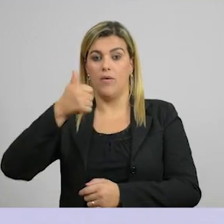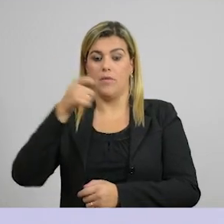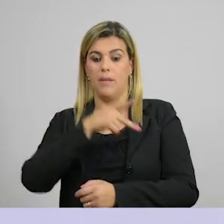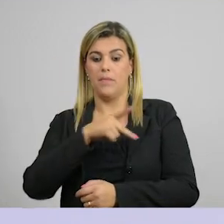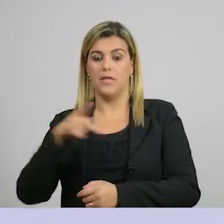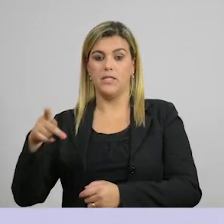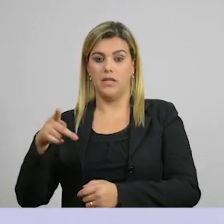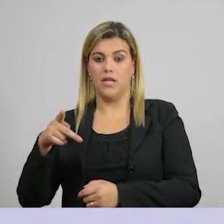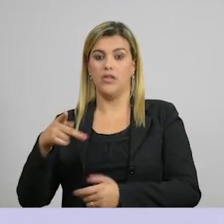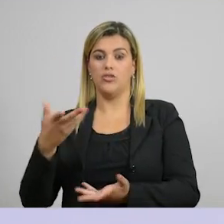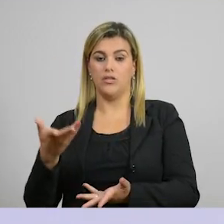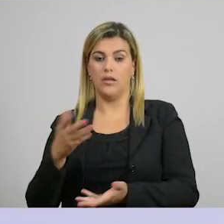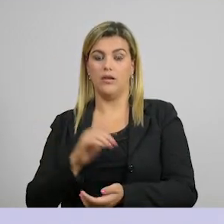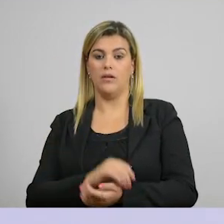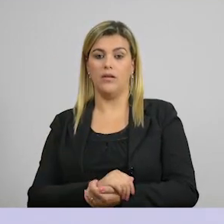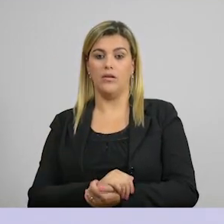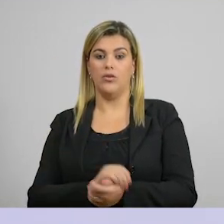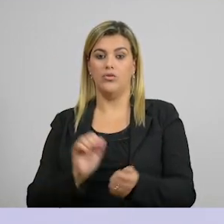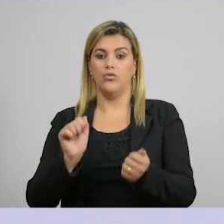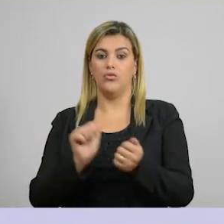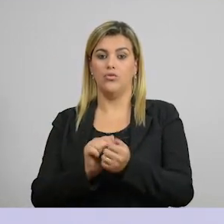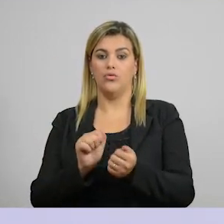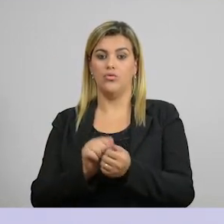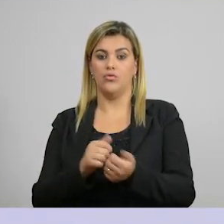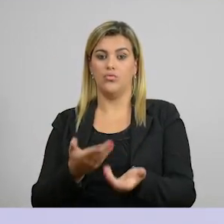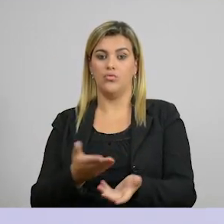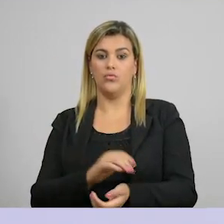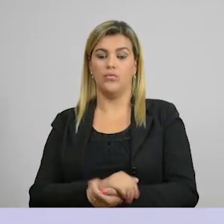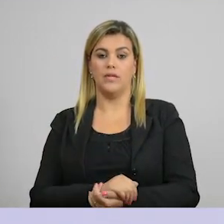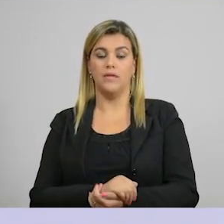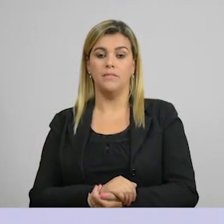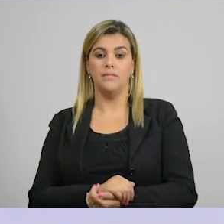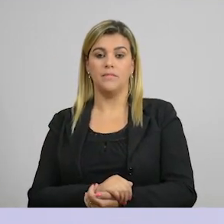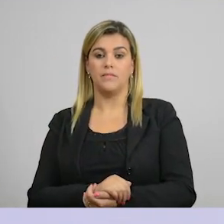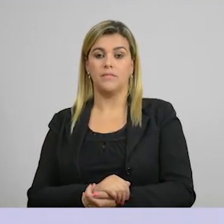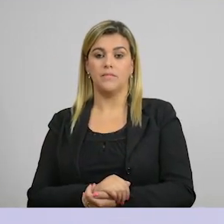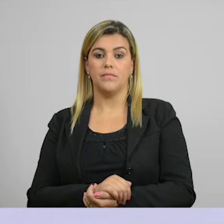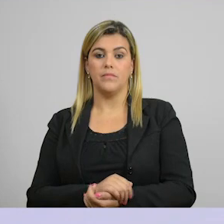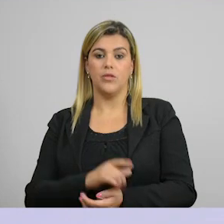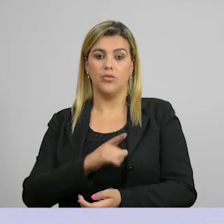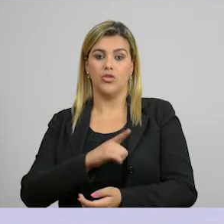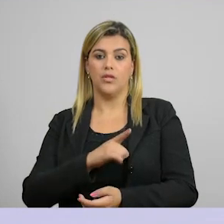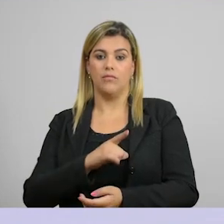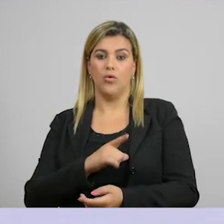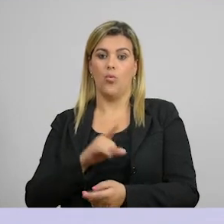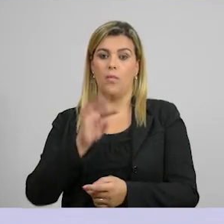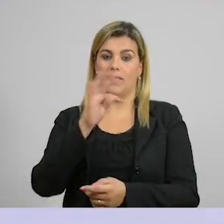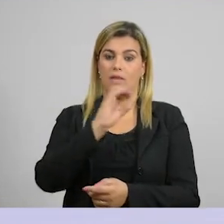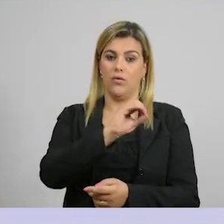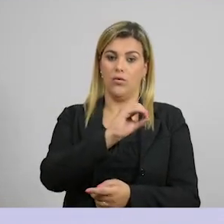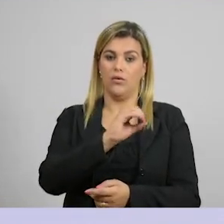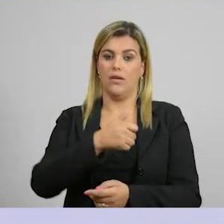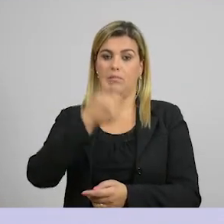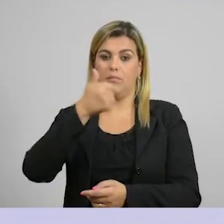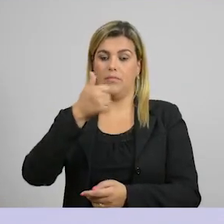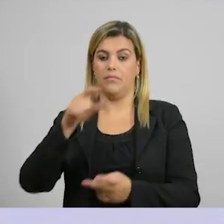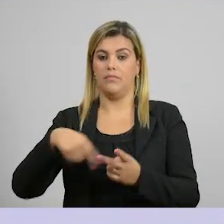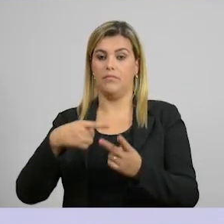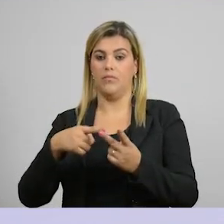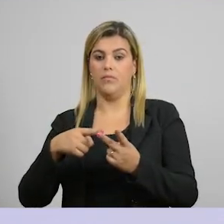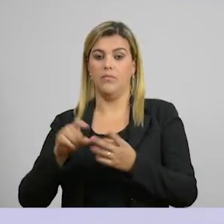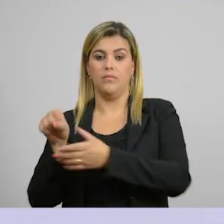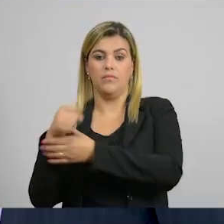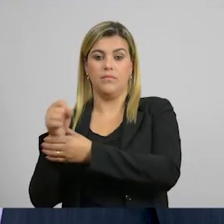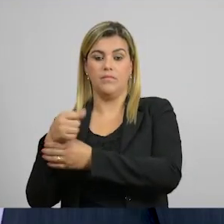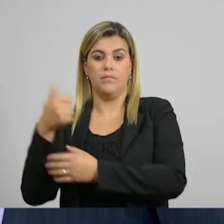primeira presidente do Conselho Federal, né? Junto à doutora Veridiana Arbia, né? Então, uma fisioterapeuta, uma terapeuta